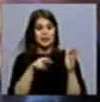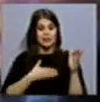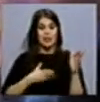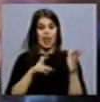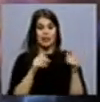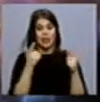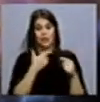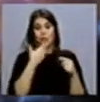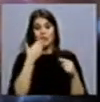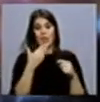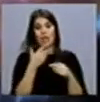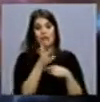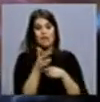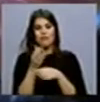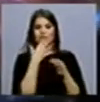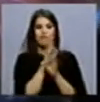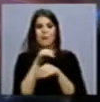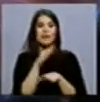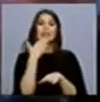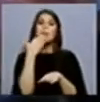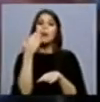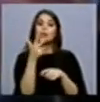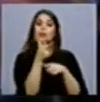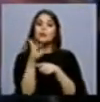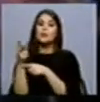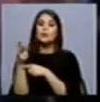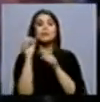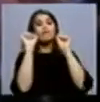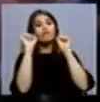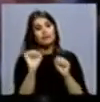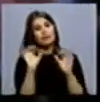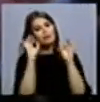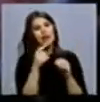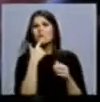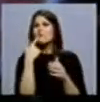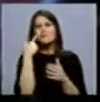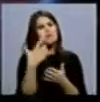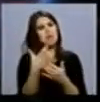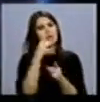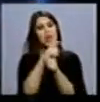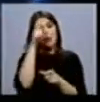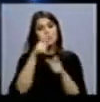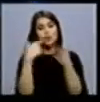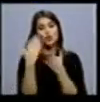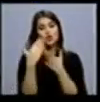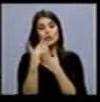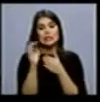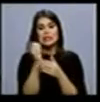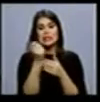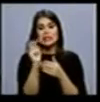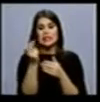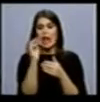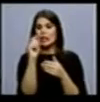pedir, isto é um vídeo extraordinário, mas eu vou pedir a imagem no fundo, o que é mais extraordinário disto tudo, é que os astrónomos, passados estes séculos todos, analisaram